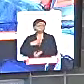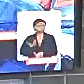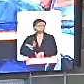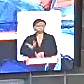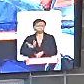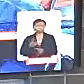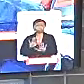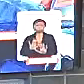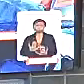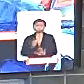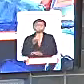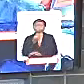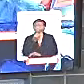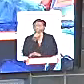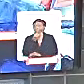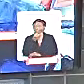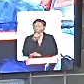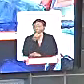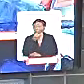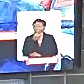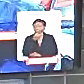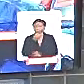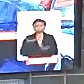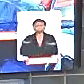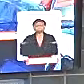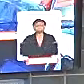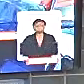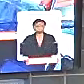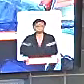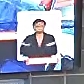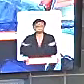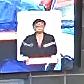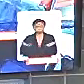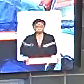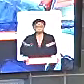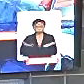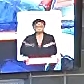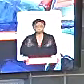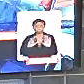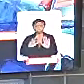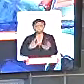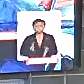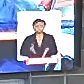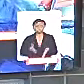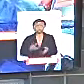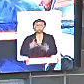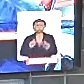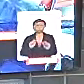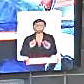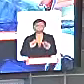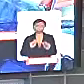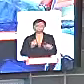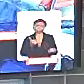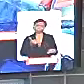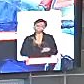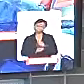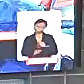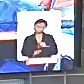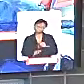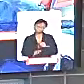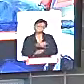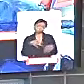infelizmente eh hoje a gente teve aqui ausência eh do órgão